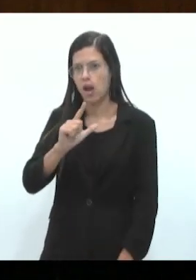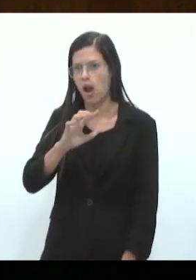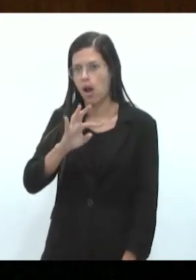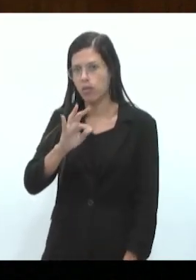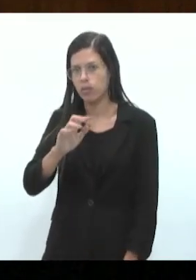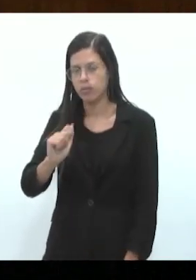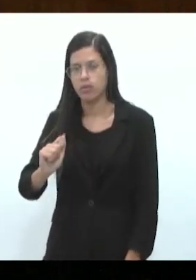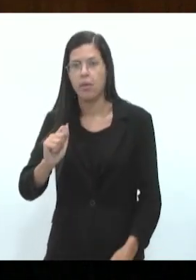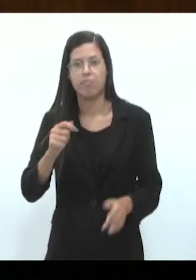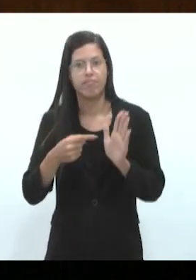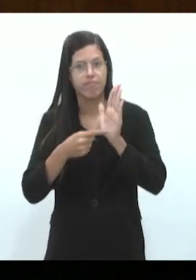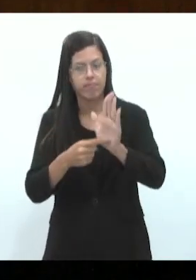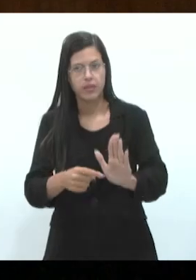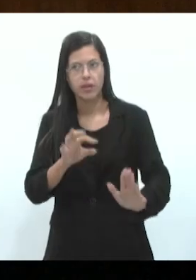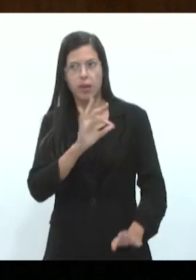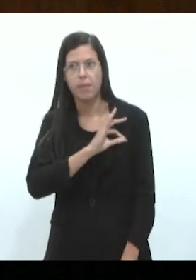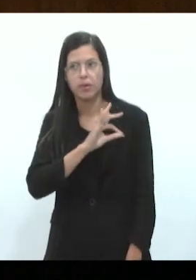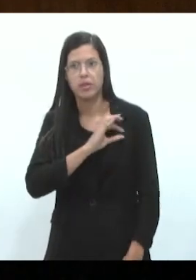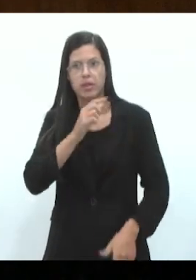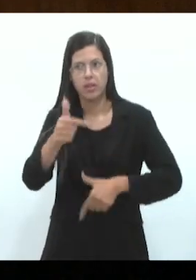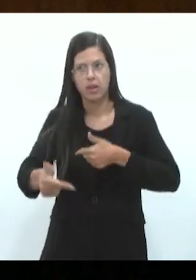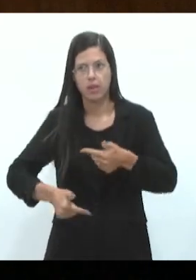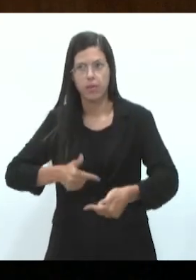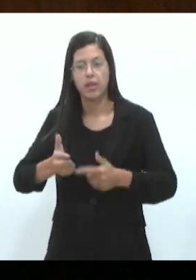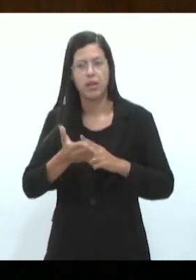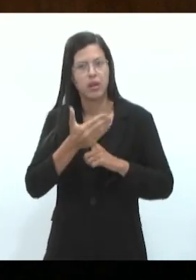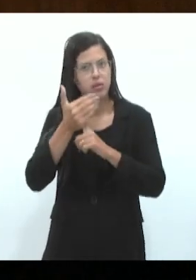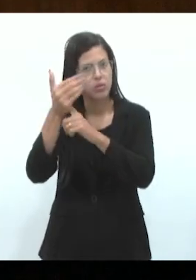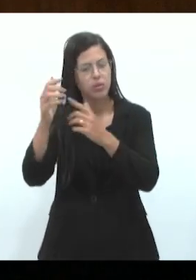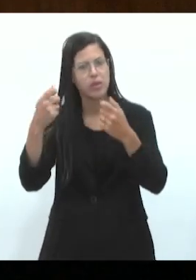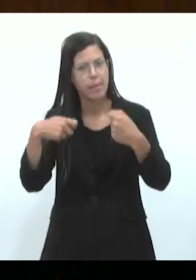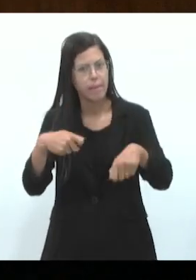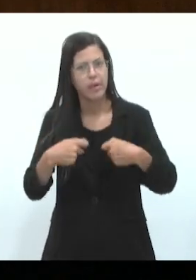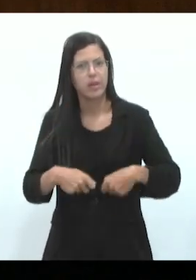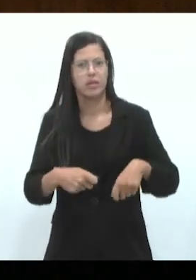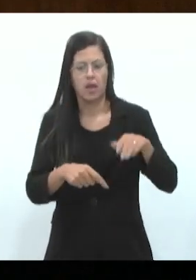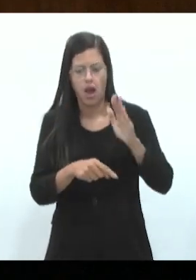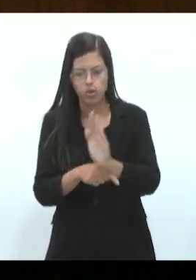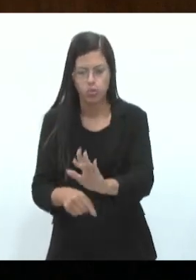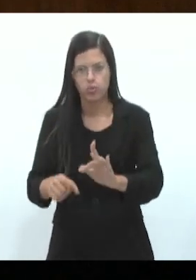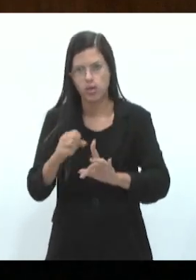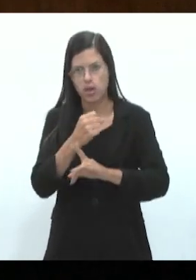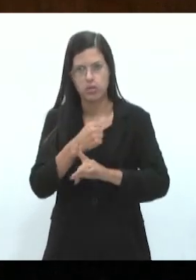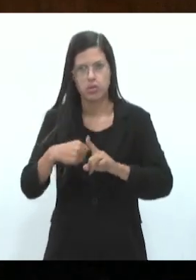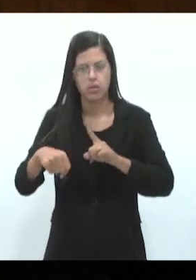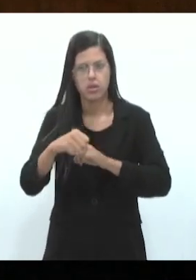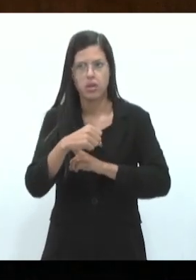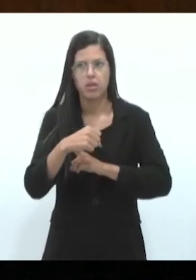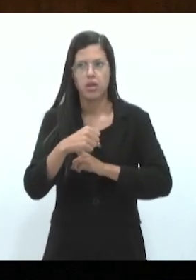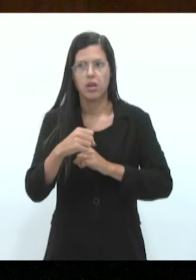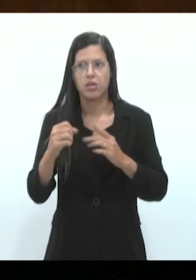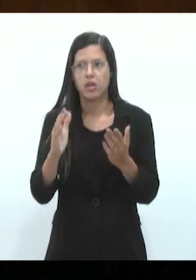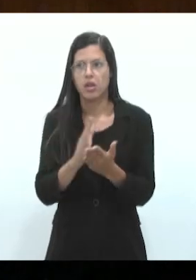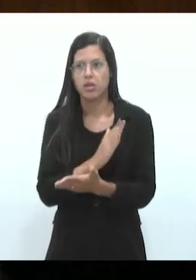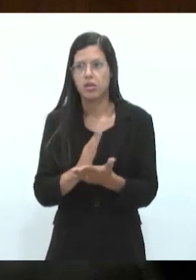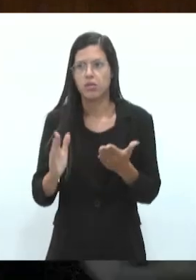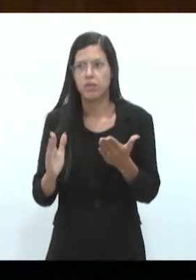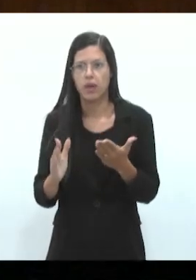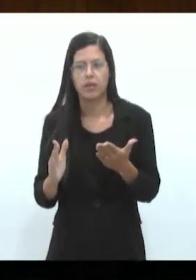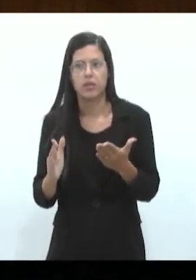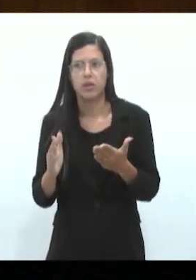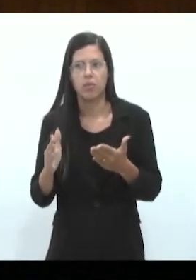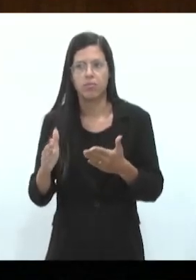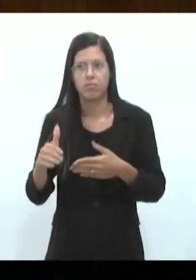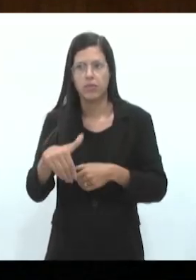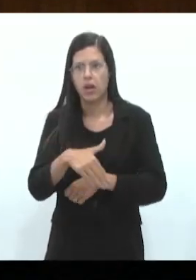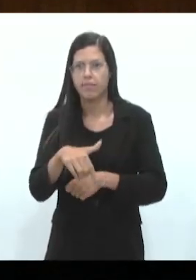está trabalhando, a tecnologia tem que funcionar a favor da sociedade. Passava ali, Luiz Paulo, muitas das vezes eu já esperava,